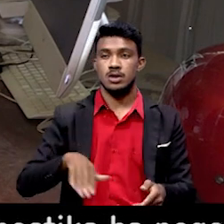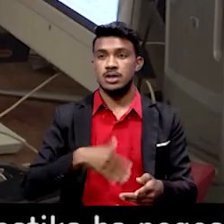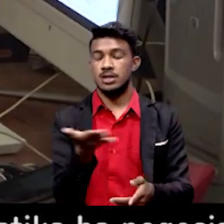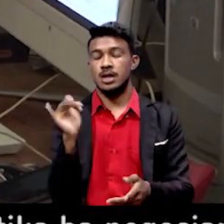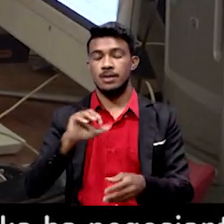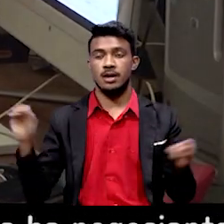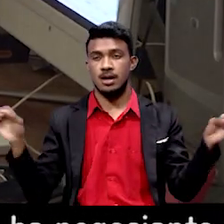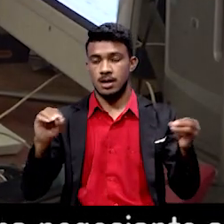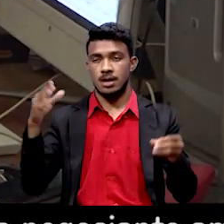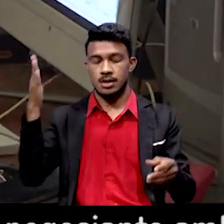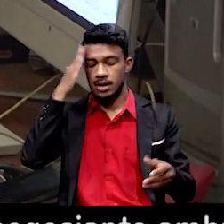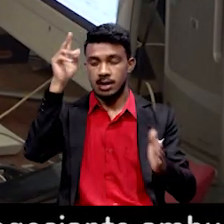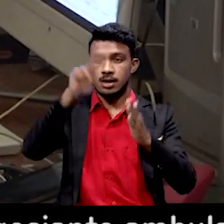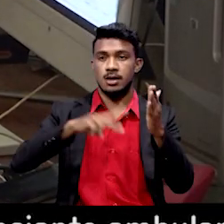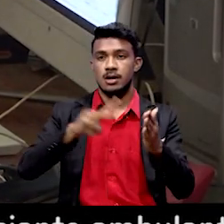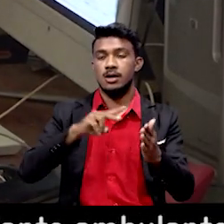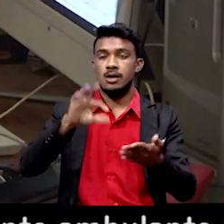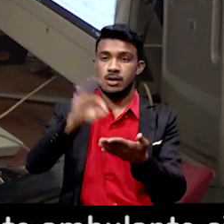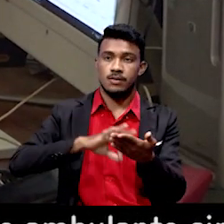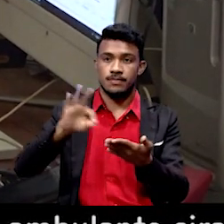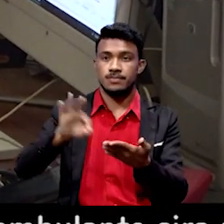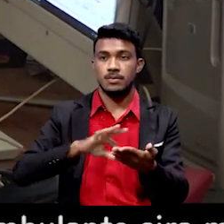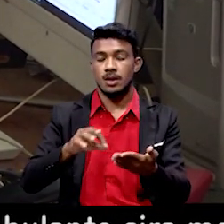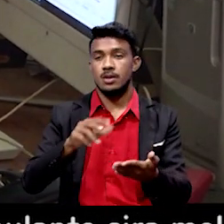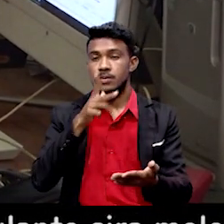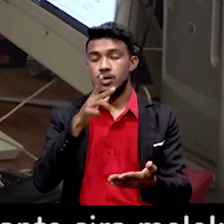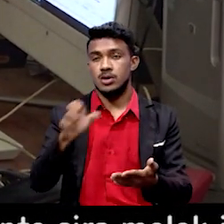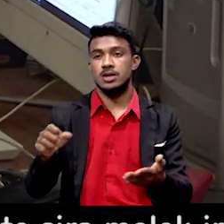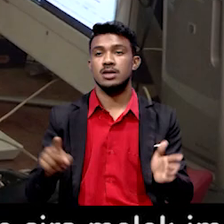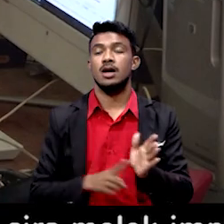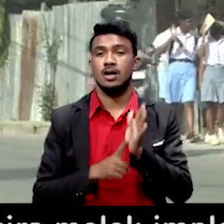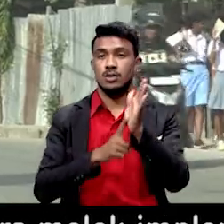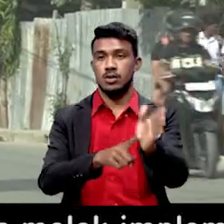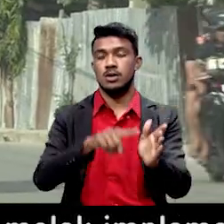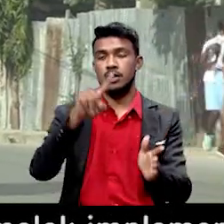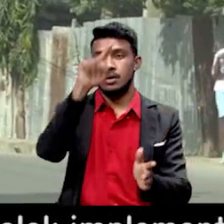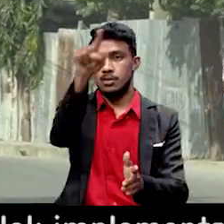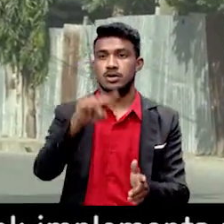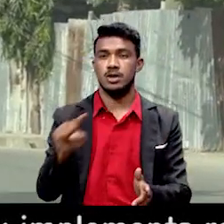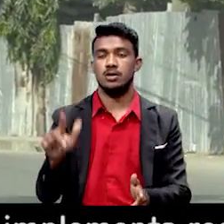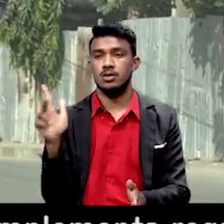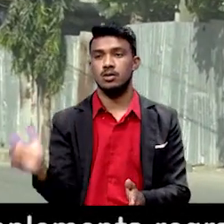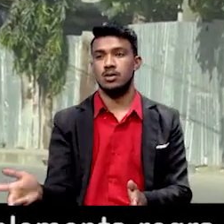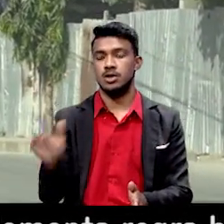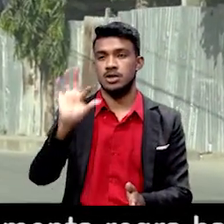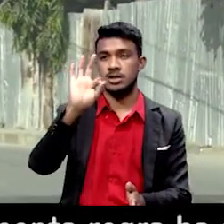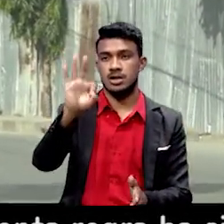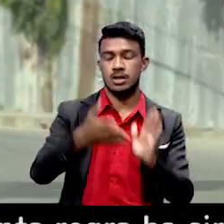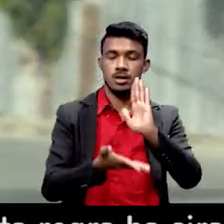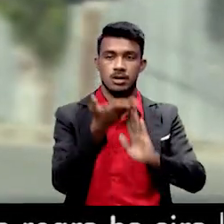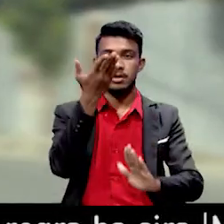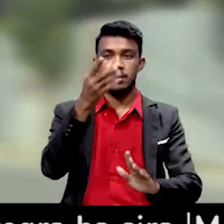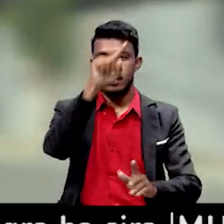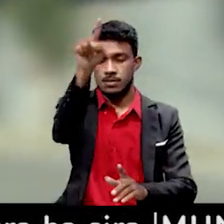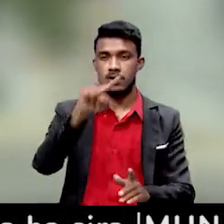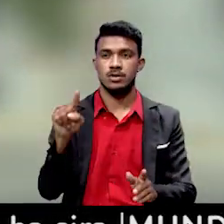le, qualia no hakere kliam português, haturu iha porcento tolo nulo resincia liu. Tuir